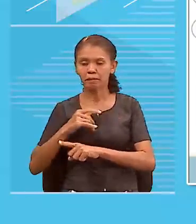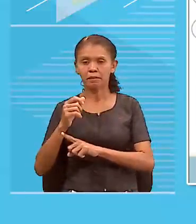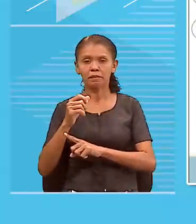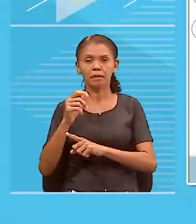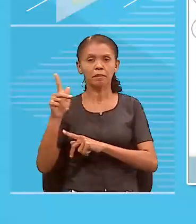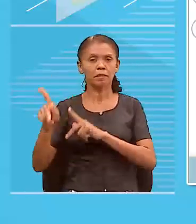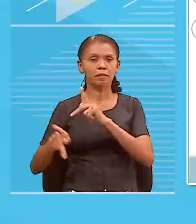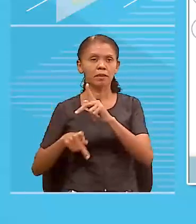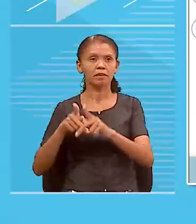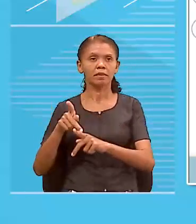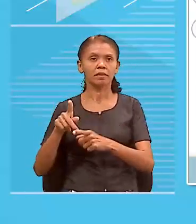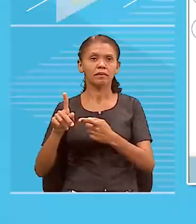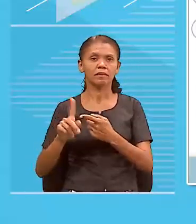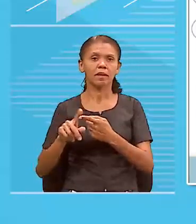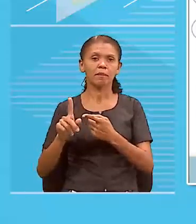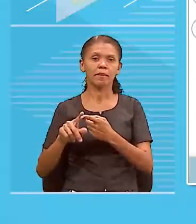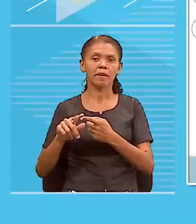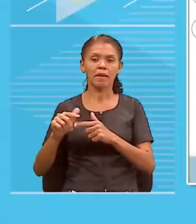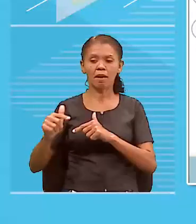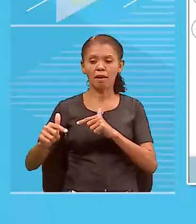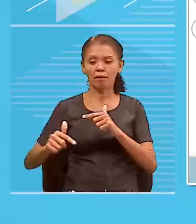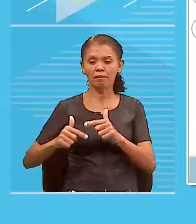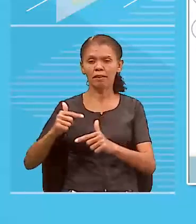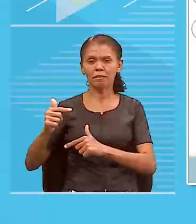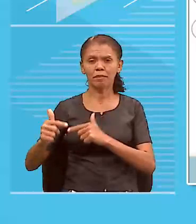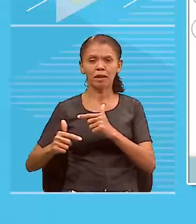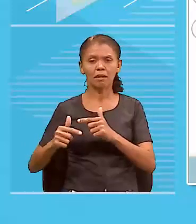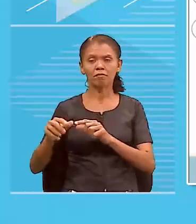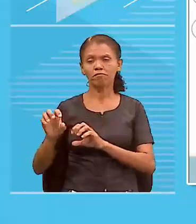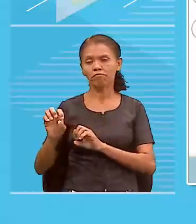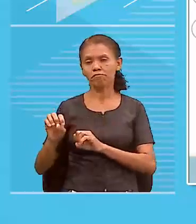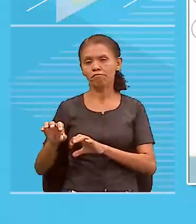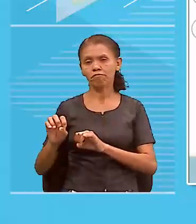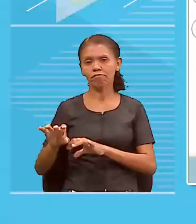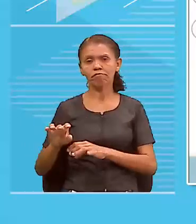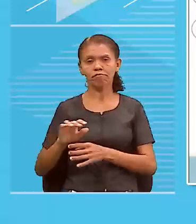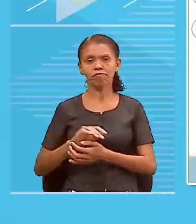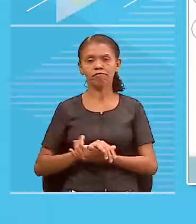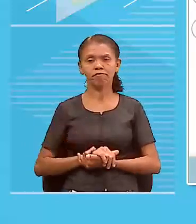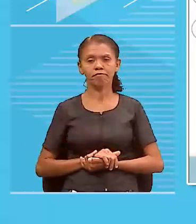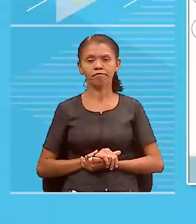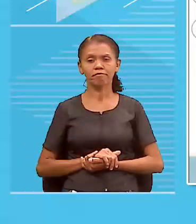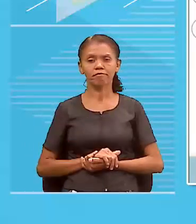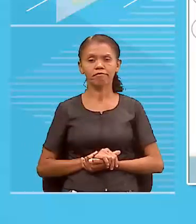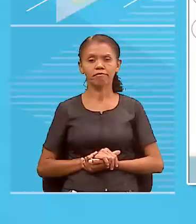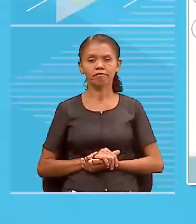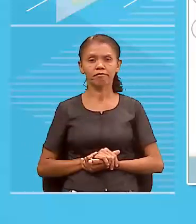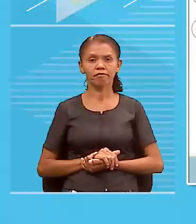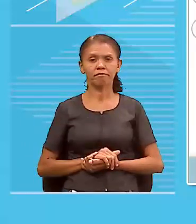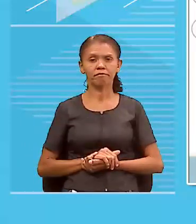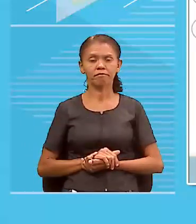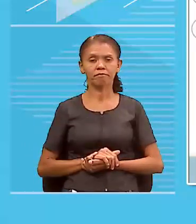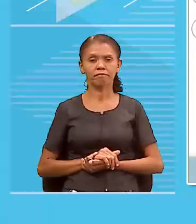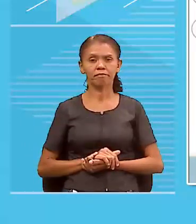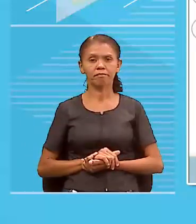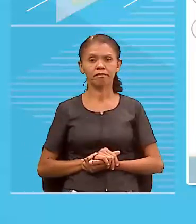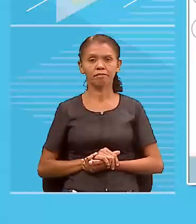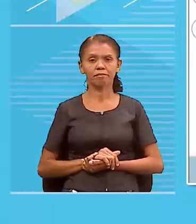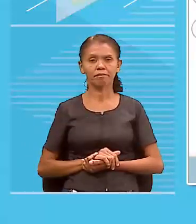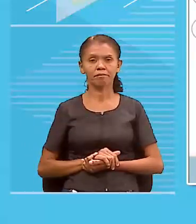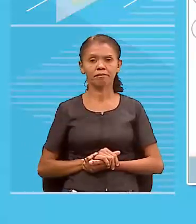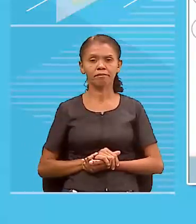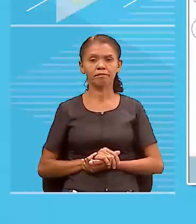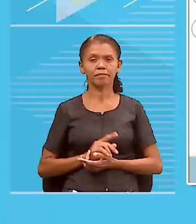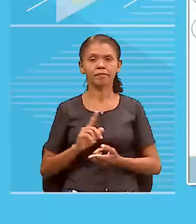emprego a educação não é o vislumbrar do